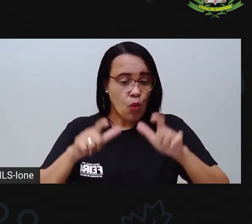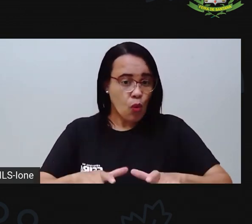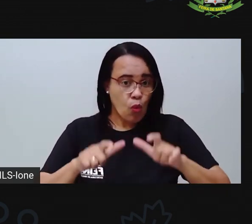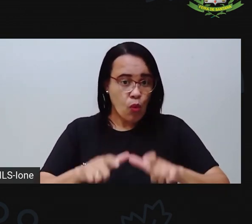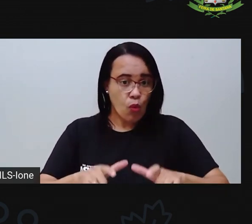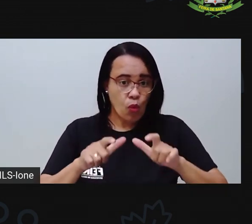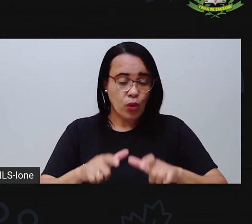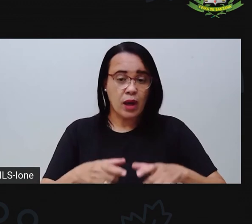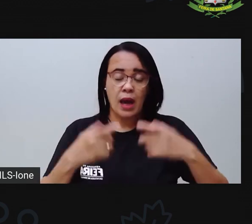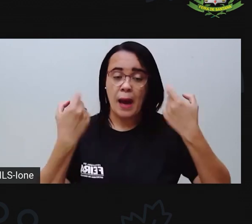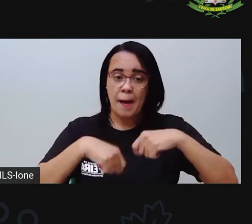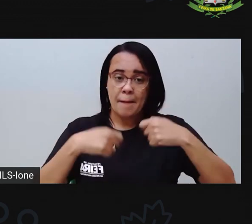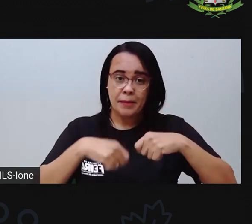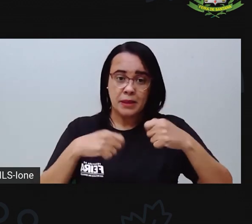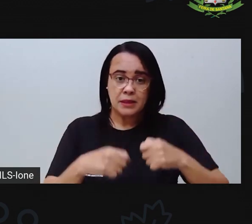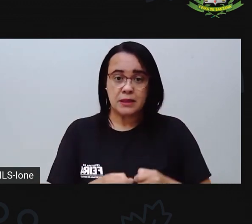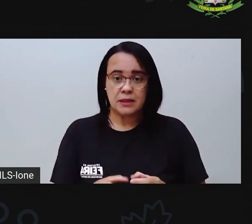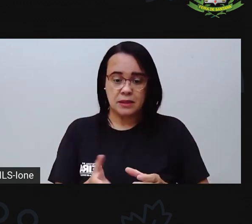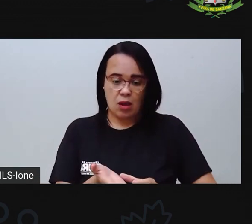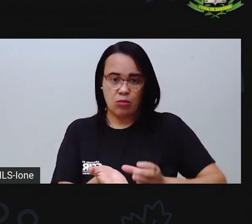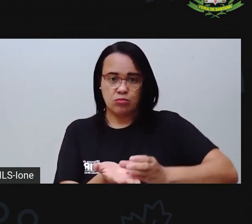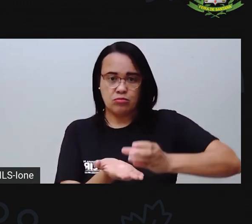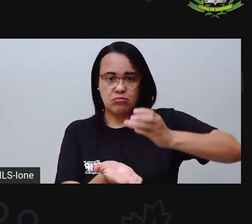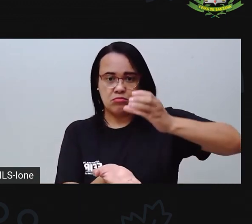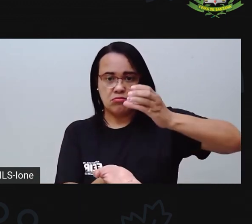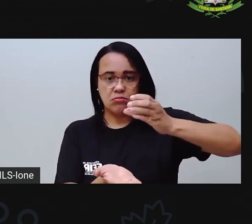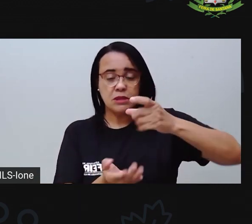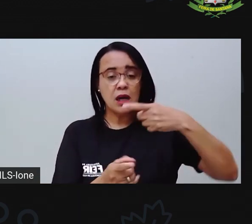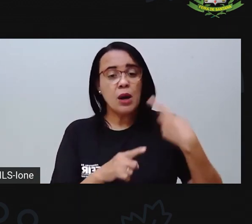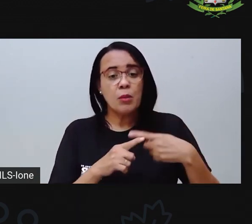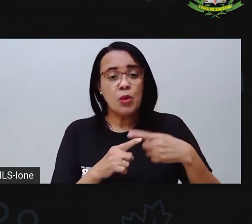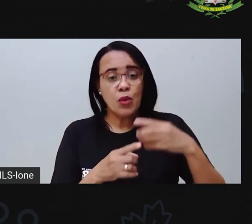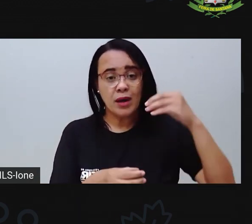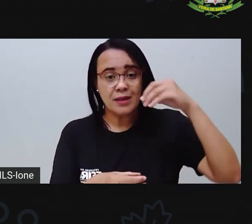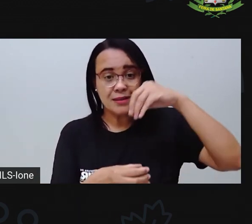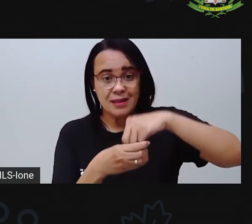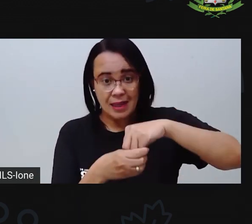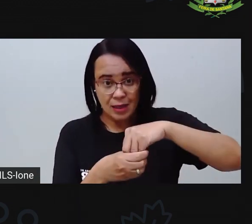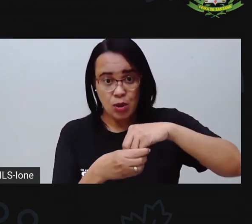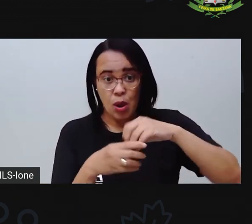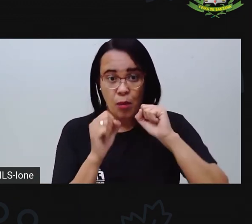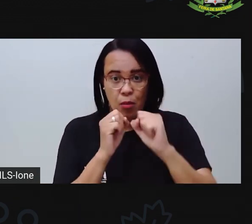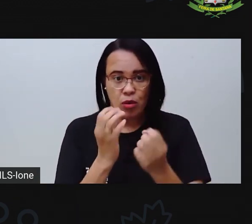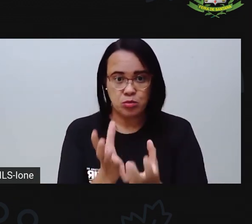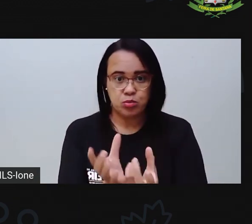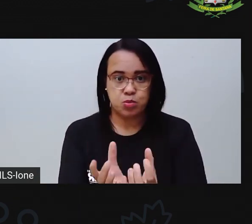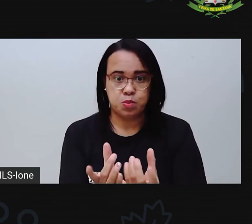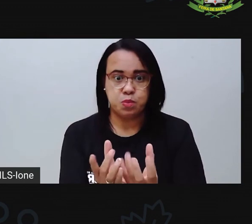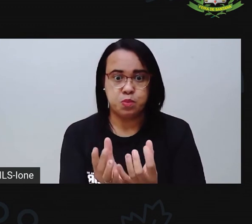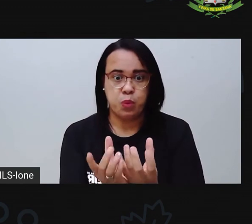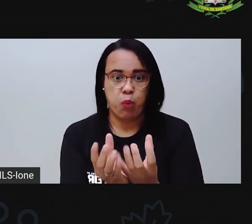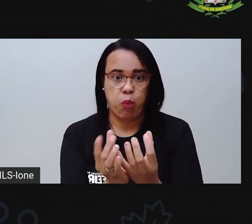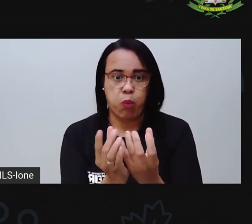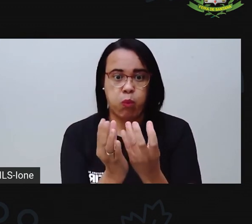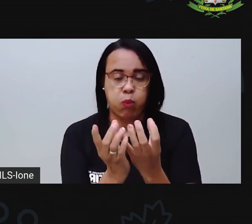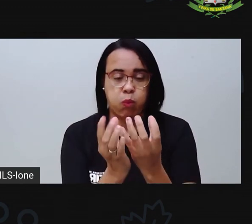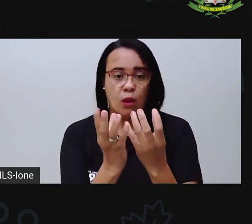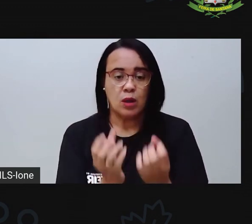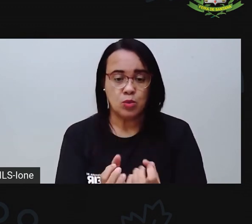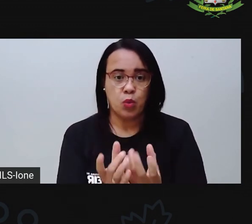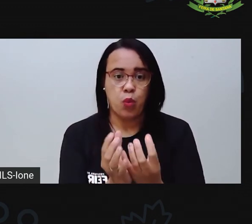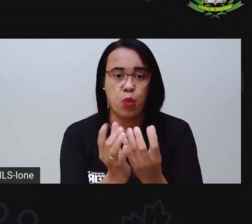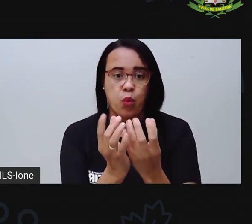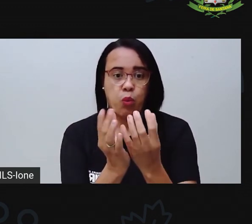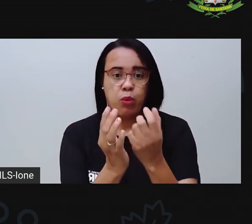alta, porque senão o produto, né, vai começar a fervilhar e ela pode escorrer para fora, tá certo? Então,